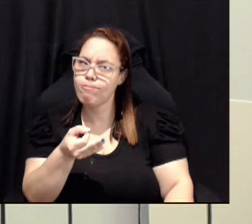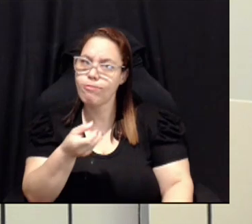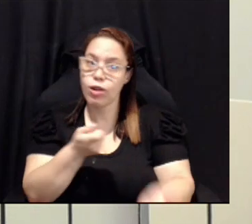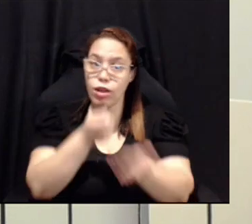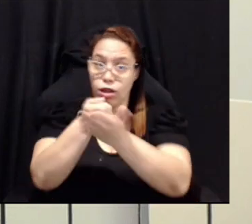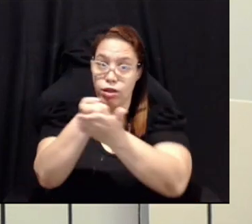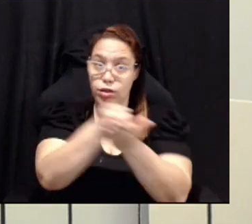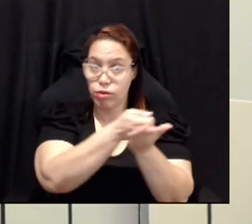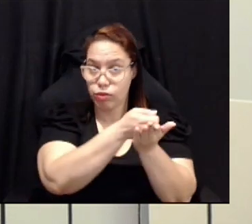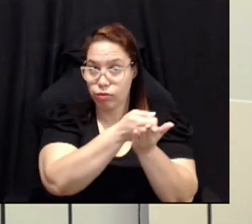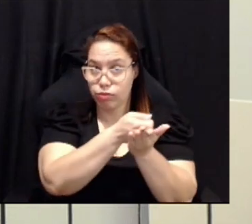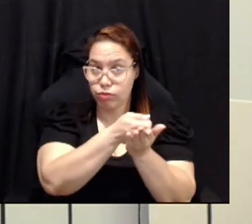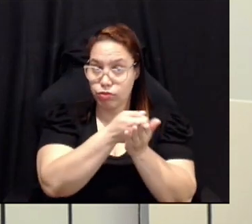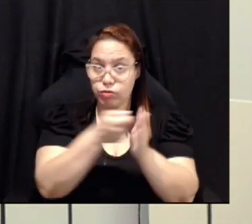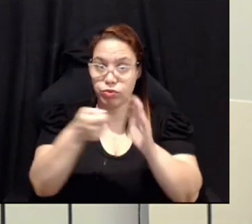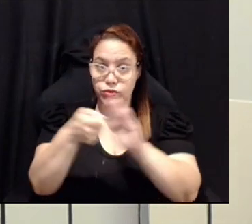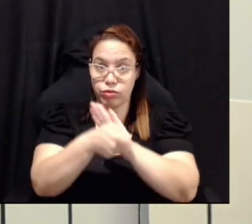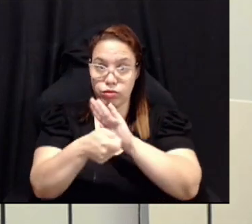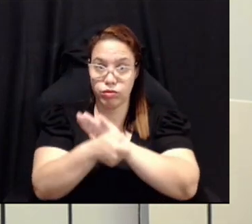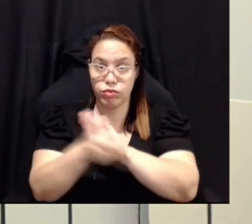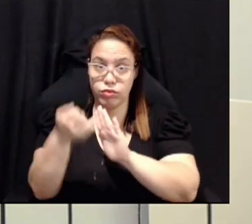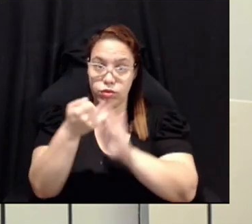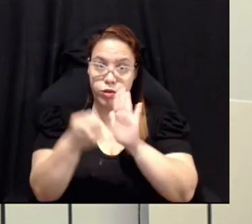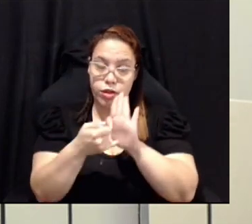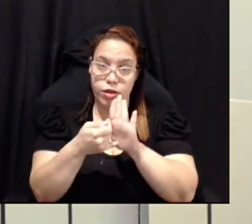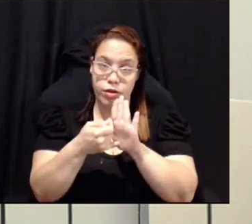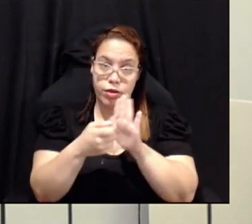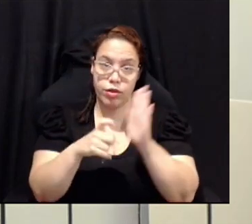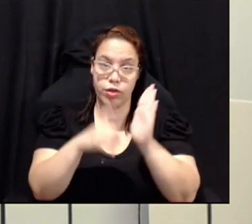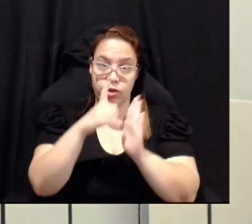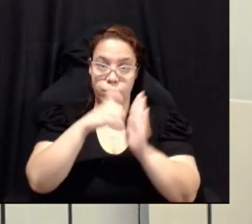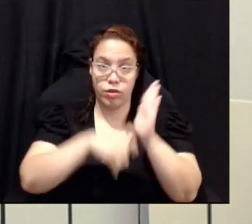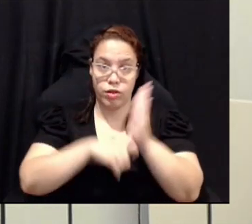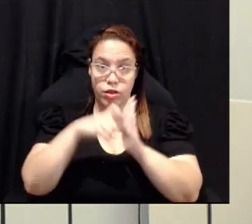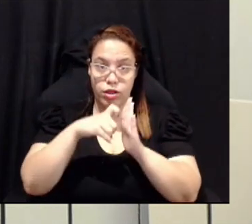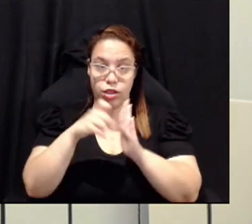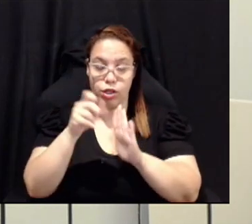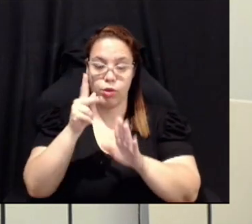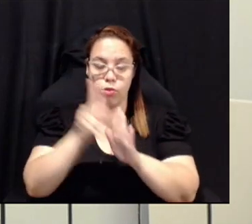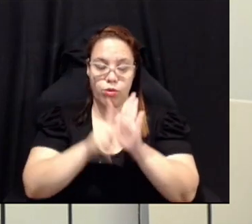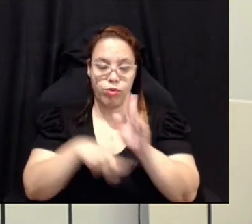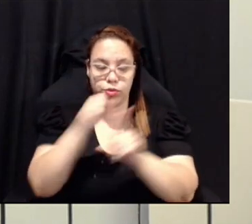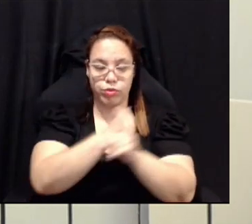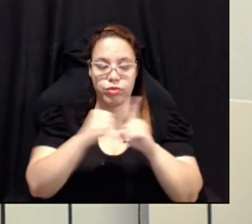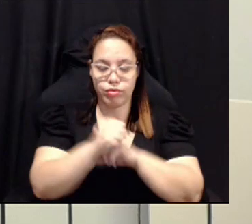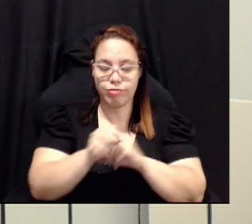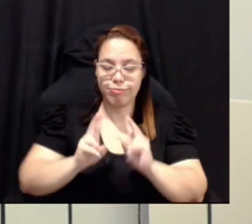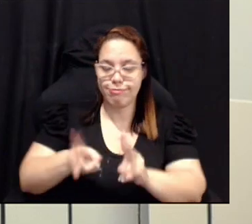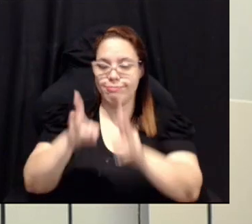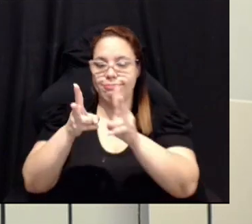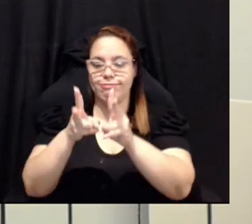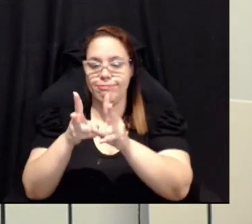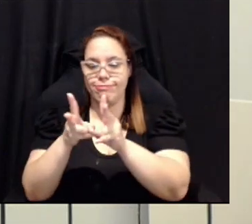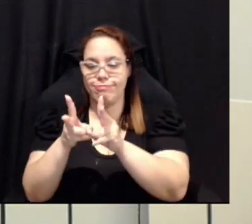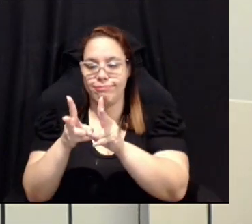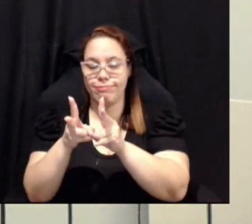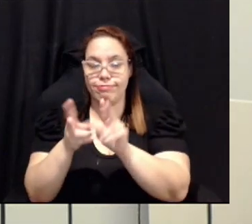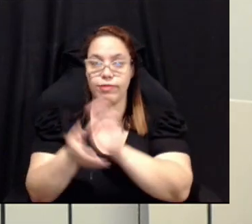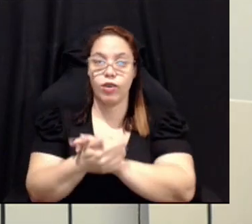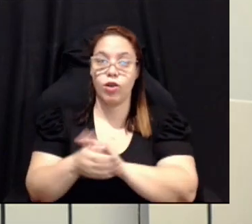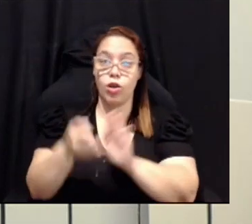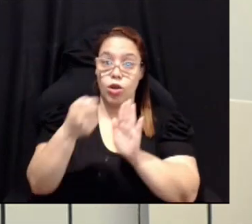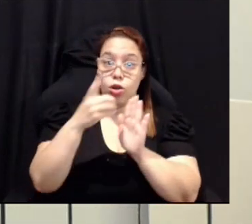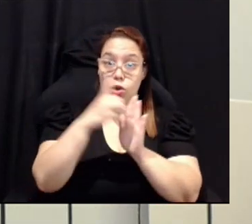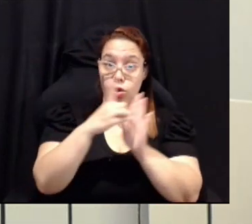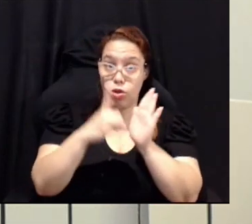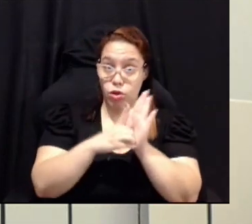do imposto de renda para os projetos sociais. Bom, a gente segue falando aqui sobre imposto de renda porque é Receita